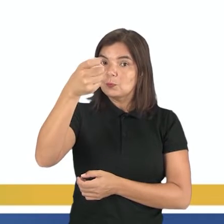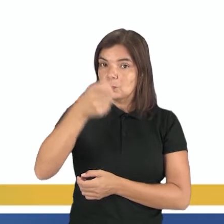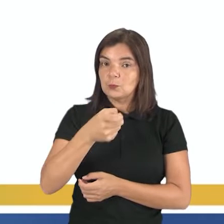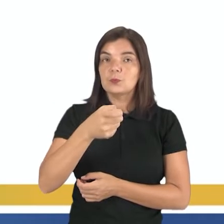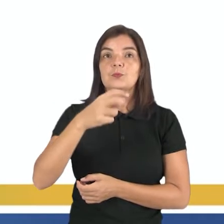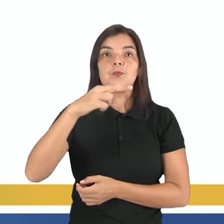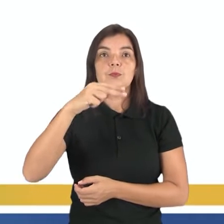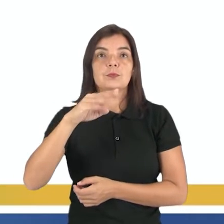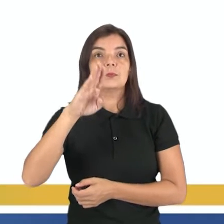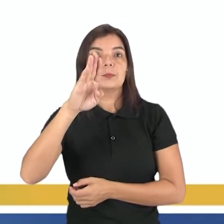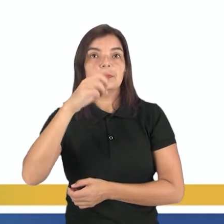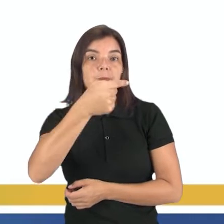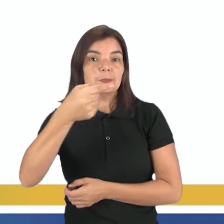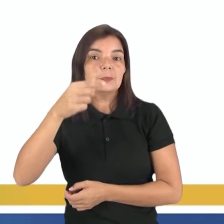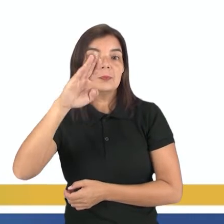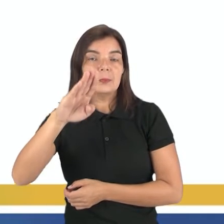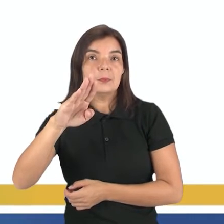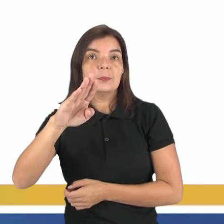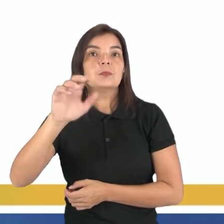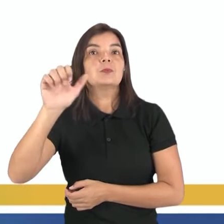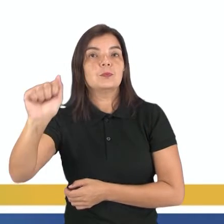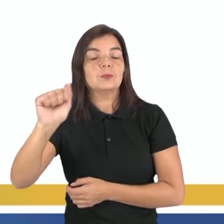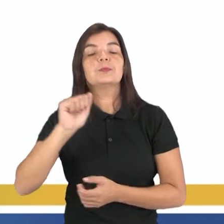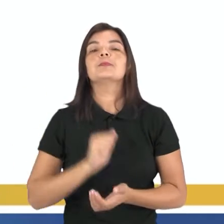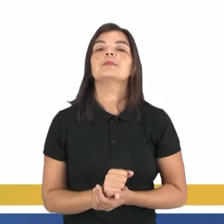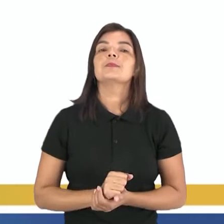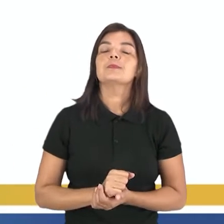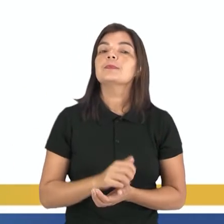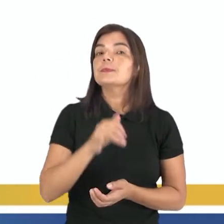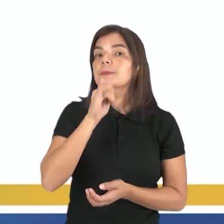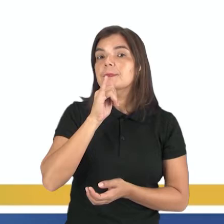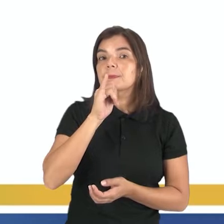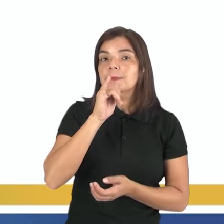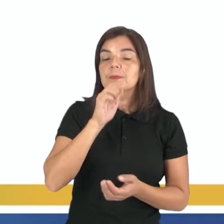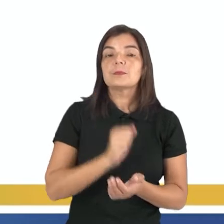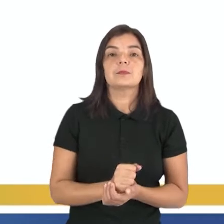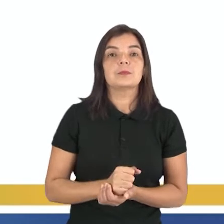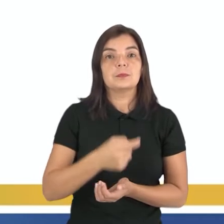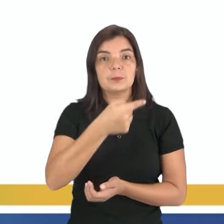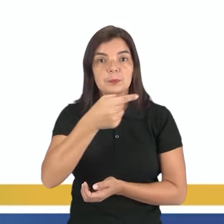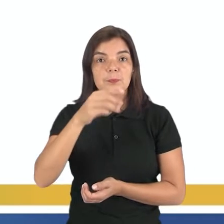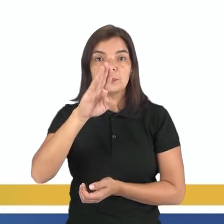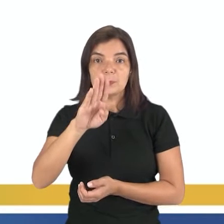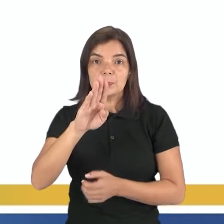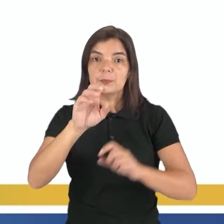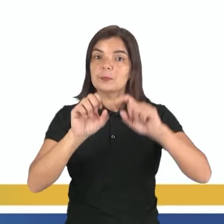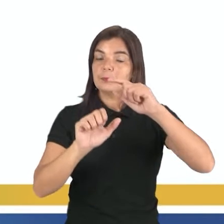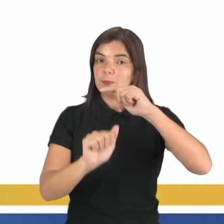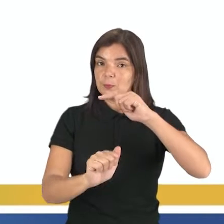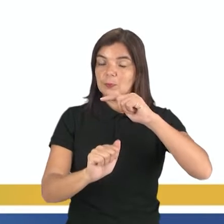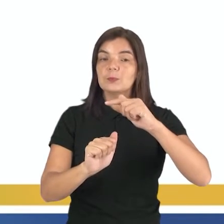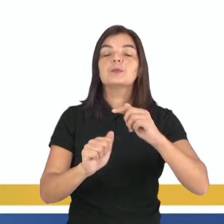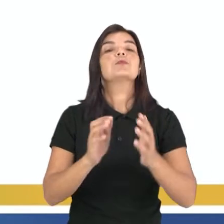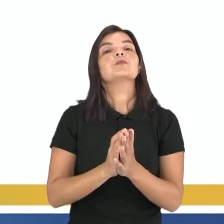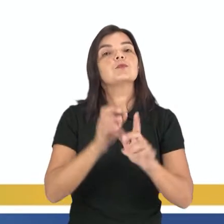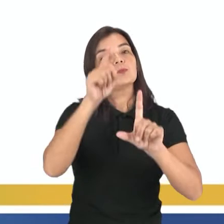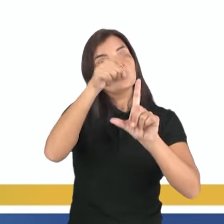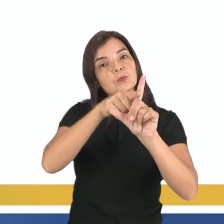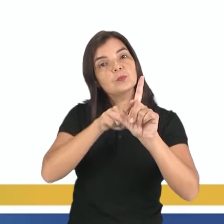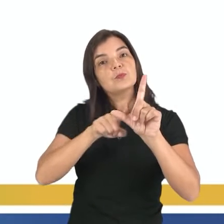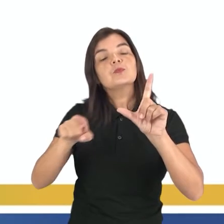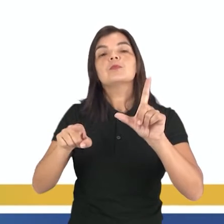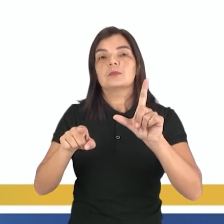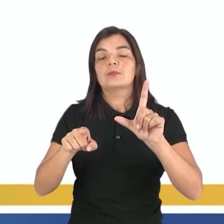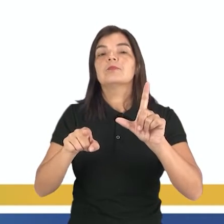menos b sobre a. Isso quer dizer que no ponto de abscissa menos b sobre a, o gráfico da